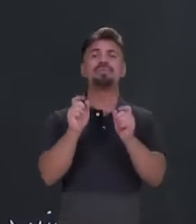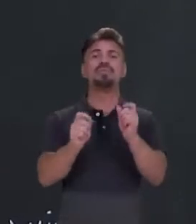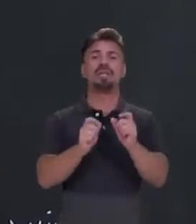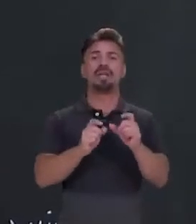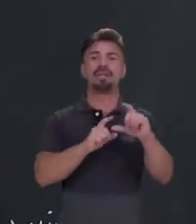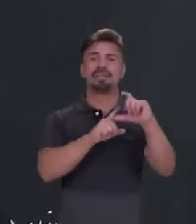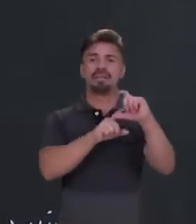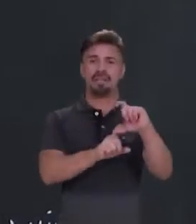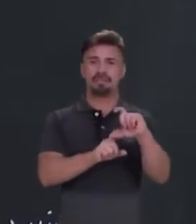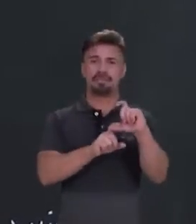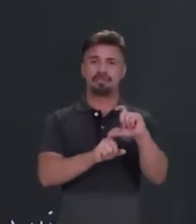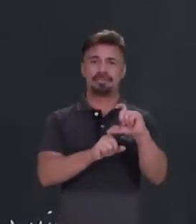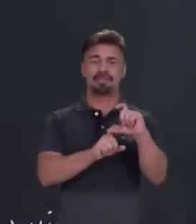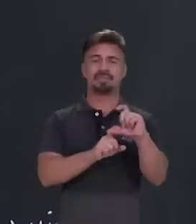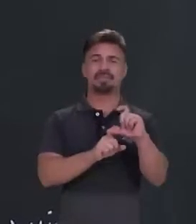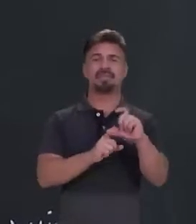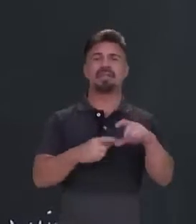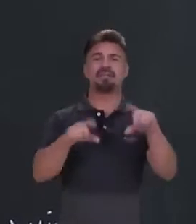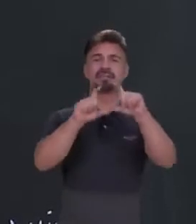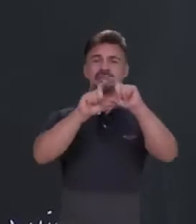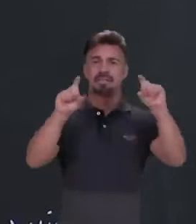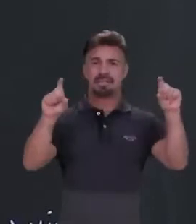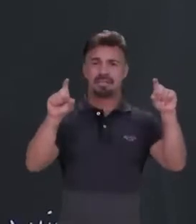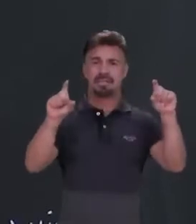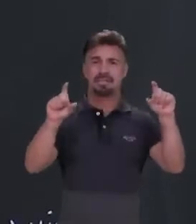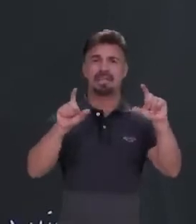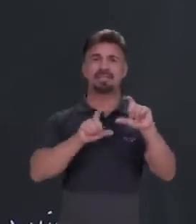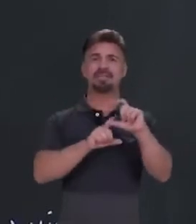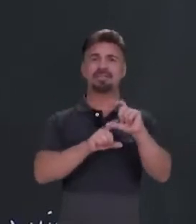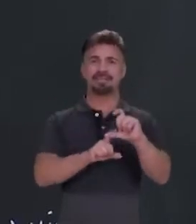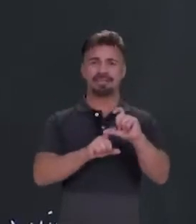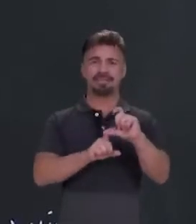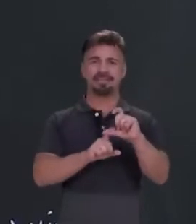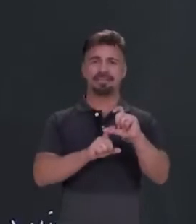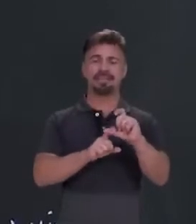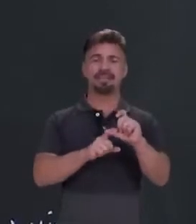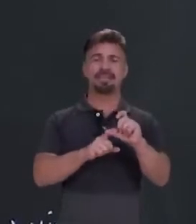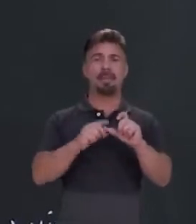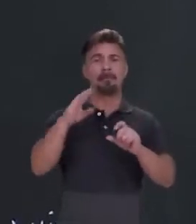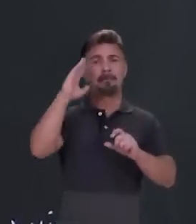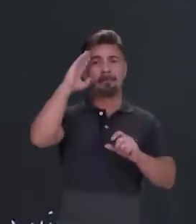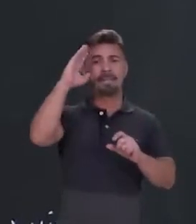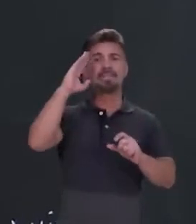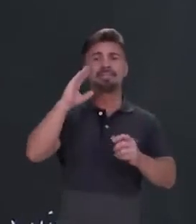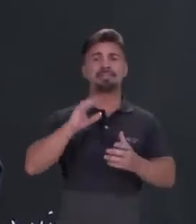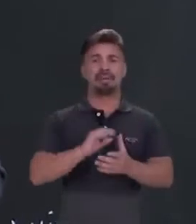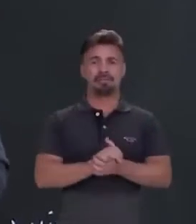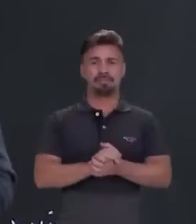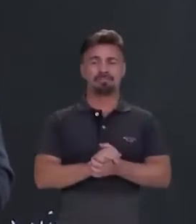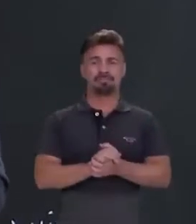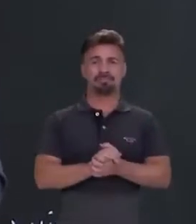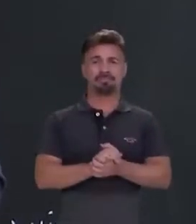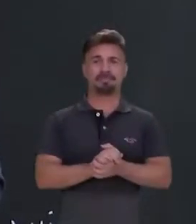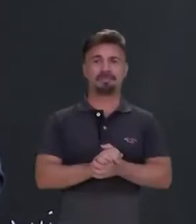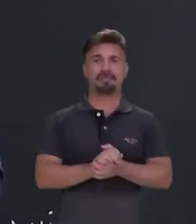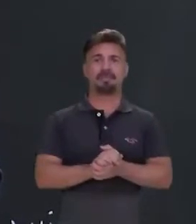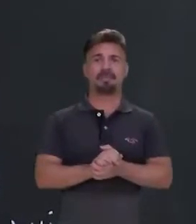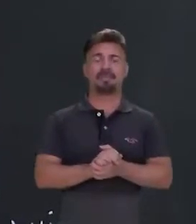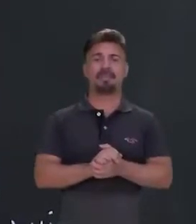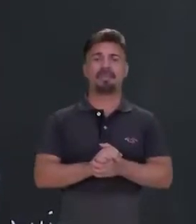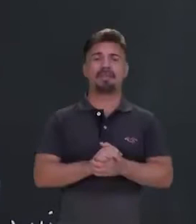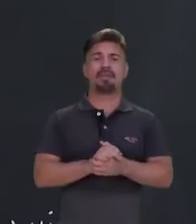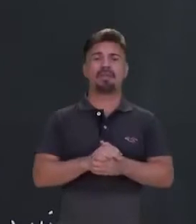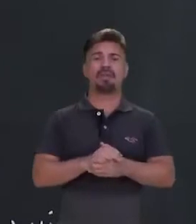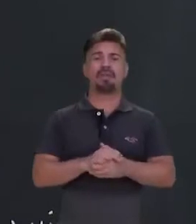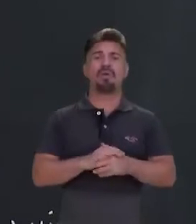é dependência. As orações subordinadas dependem da principal para fazer sentido.